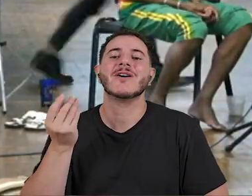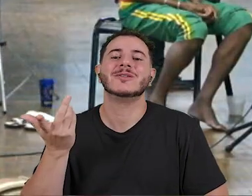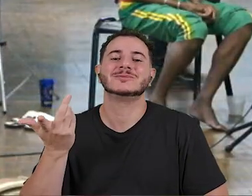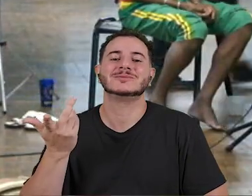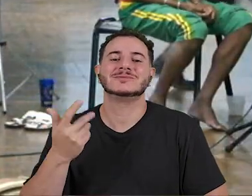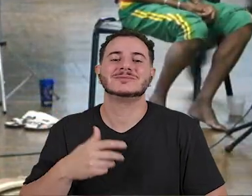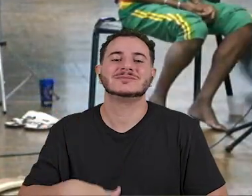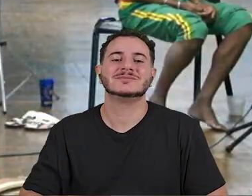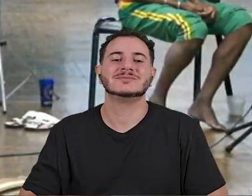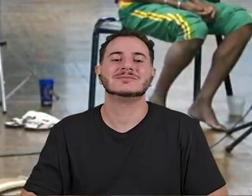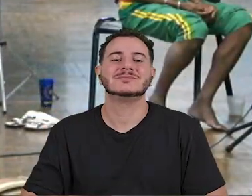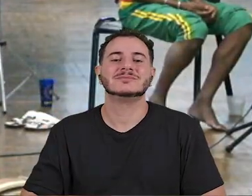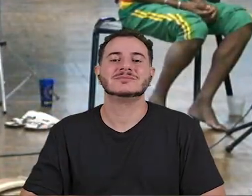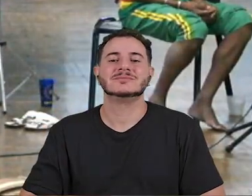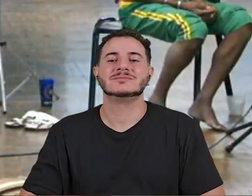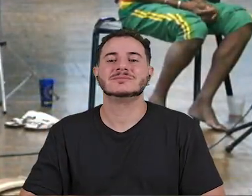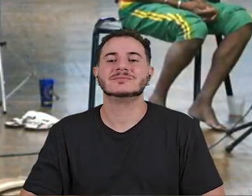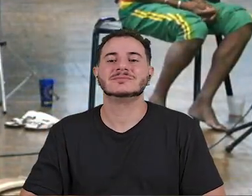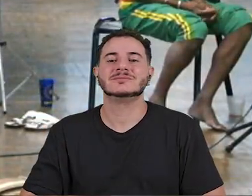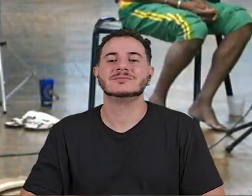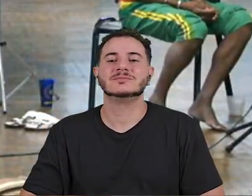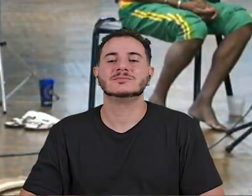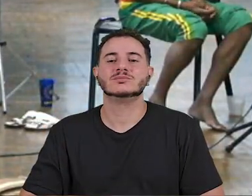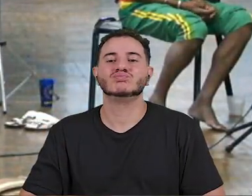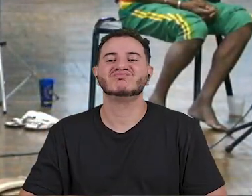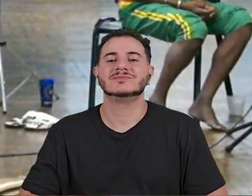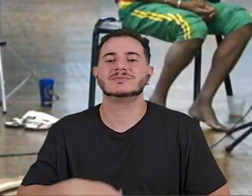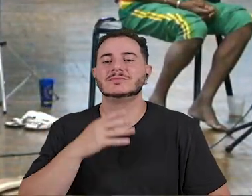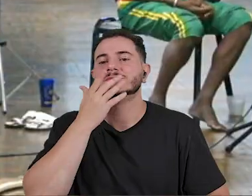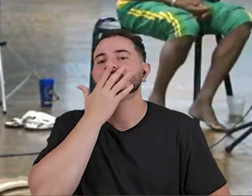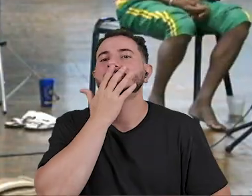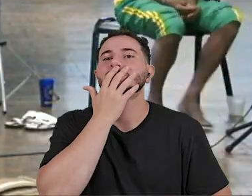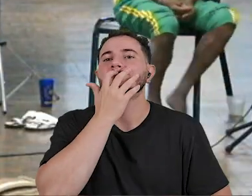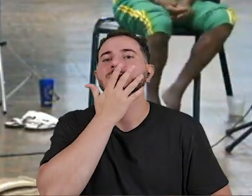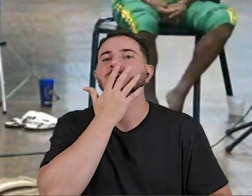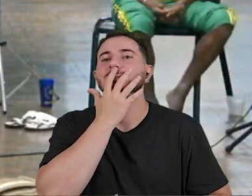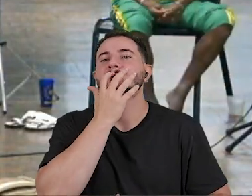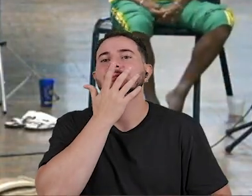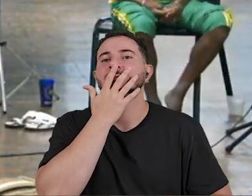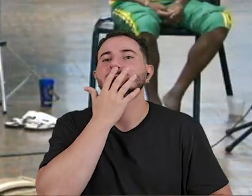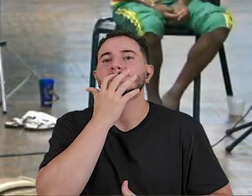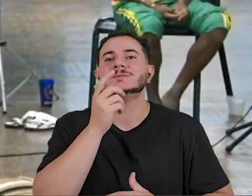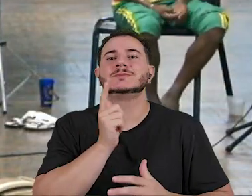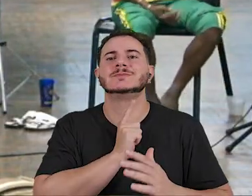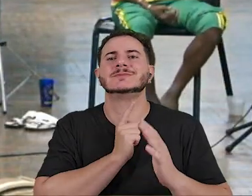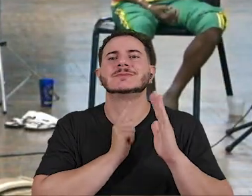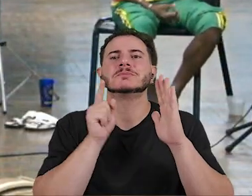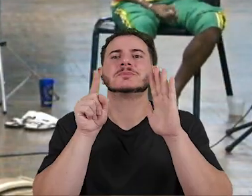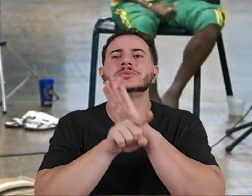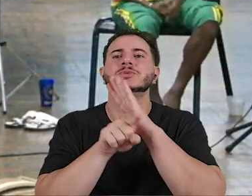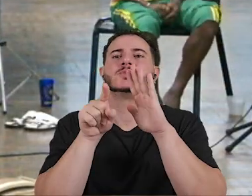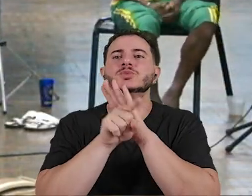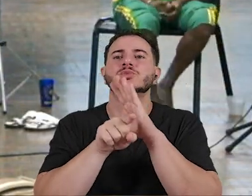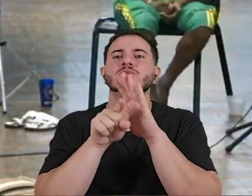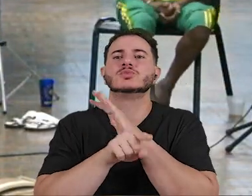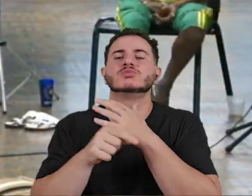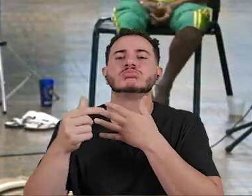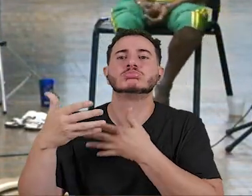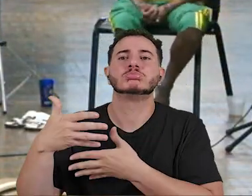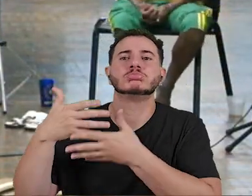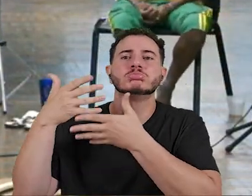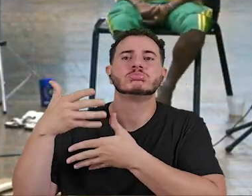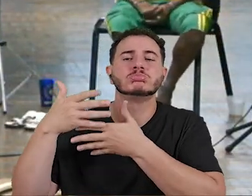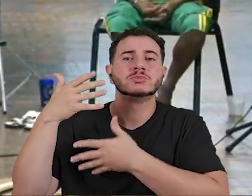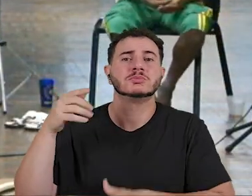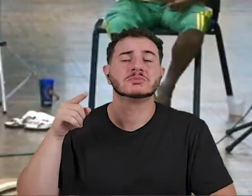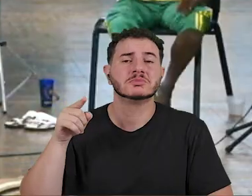Ó, tem umas perguntas dos telespectadores. Ah, você quer ouvir a resposta? Tá